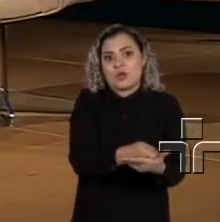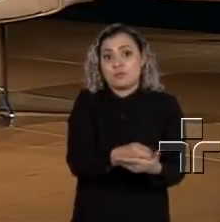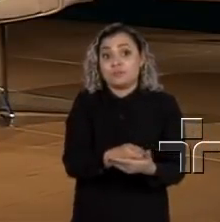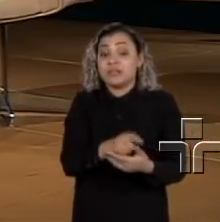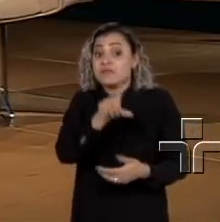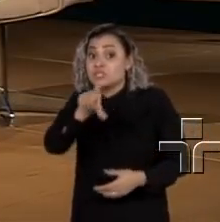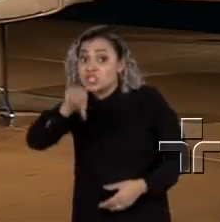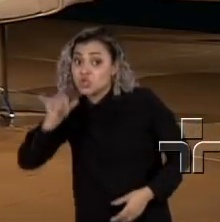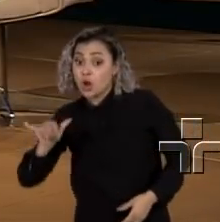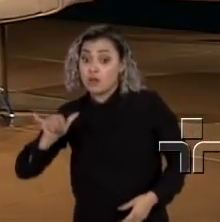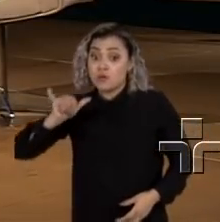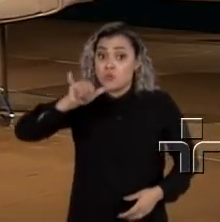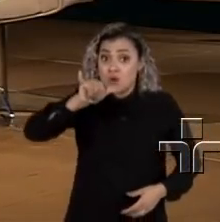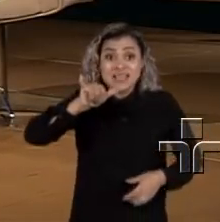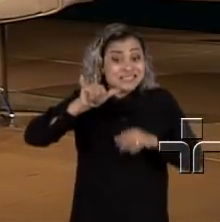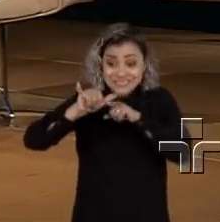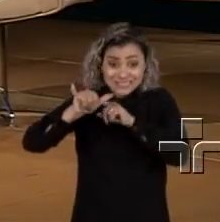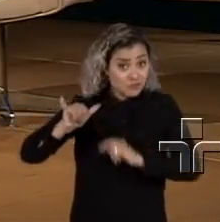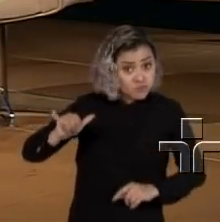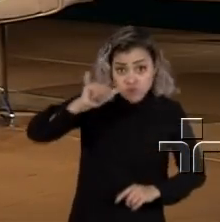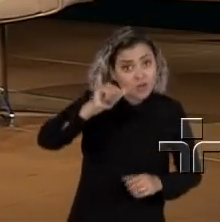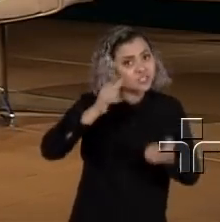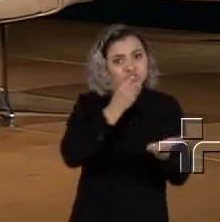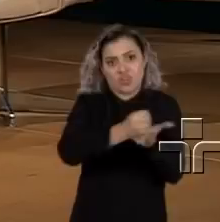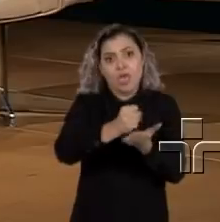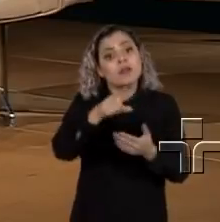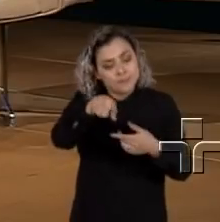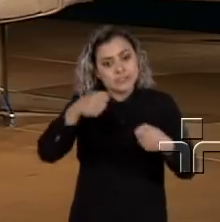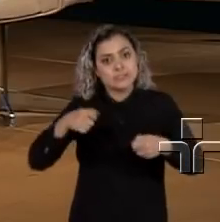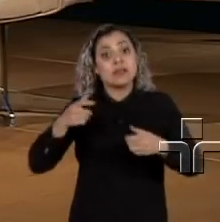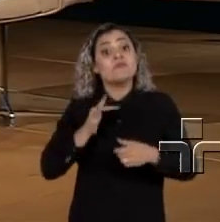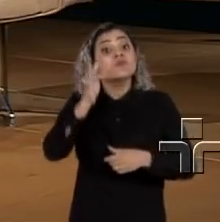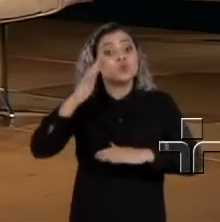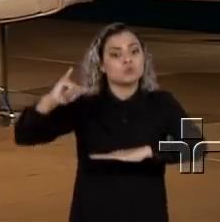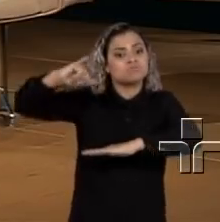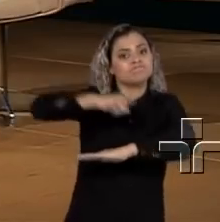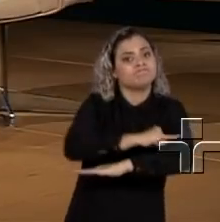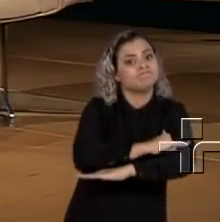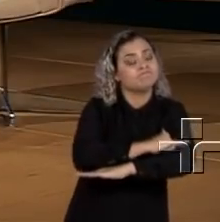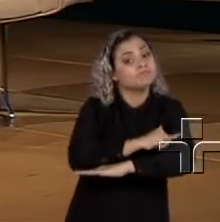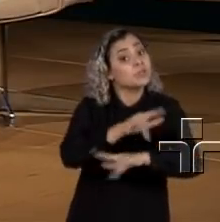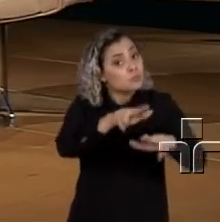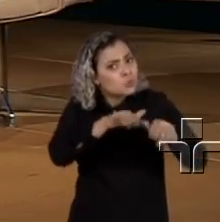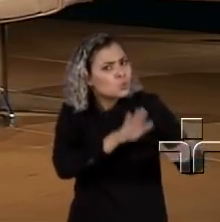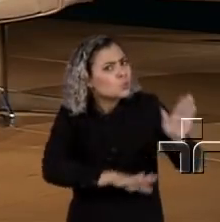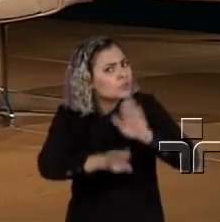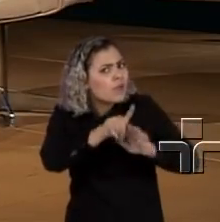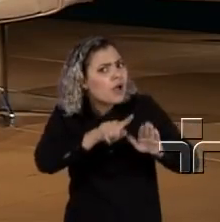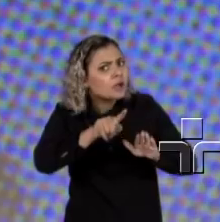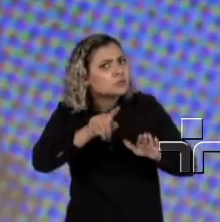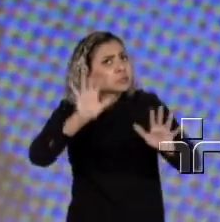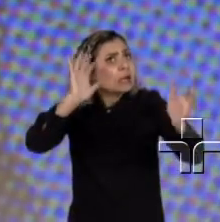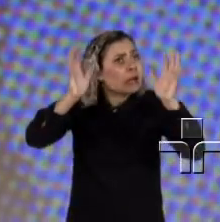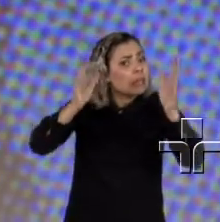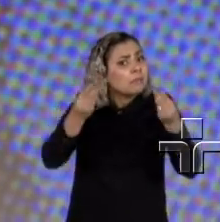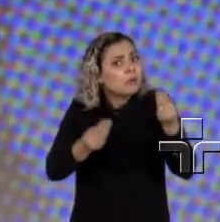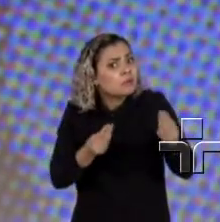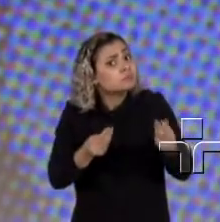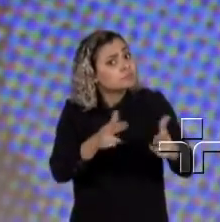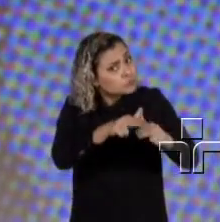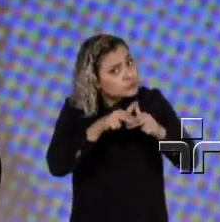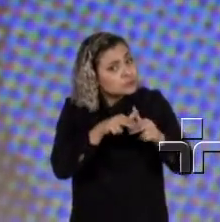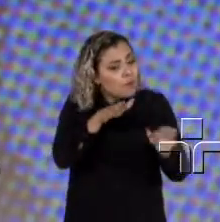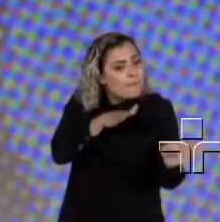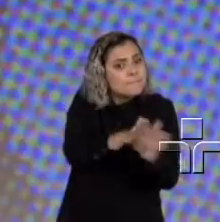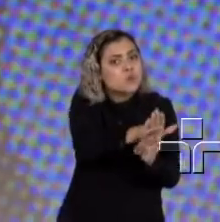Então, pensa antes de decolar. Porque depois, uma hora, você vai ter que aterrissar. Então, eu acho que esse é o